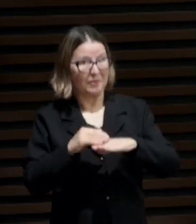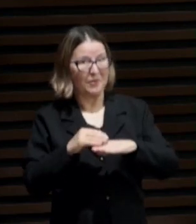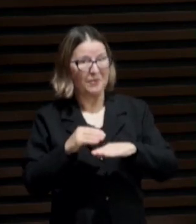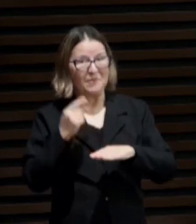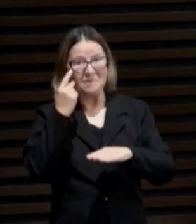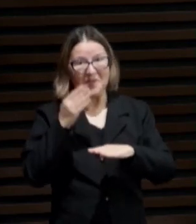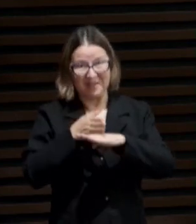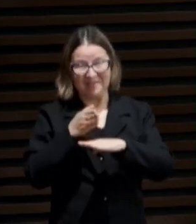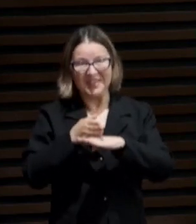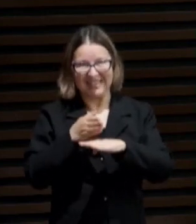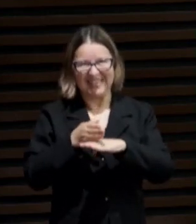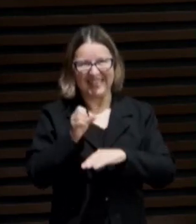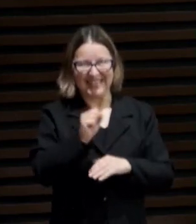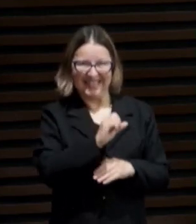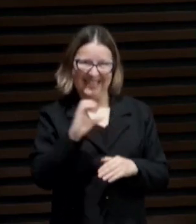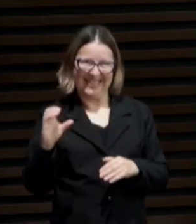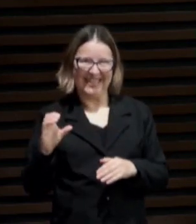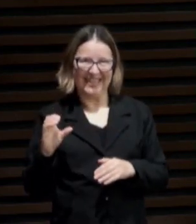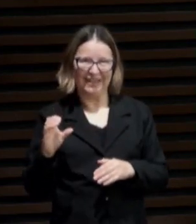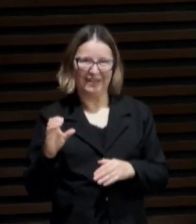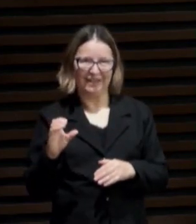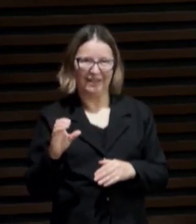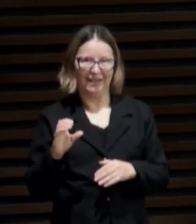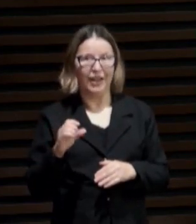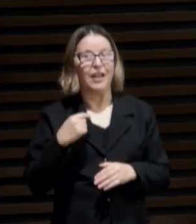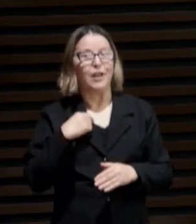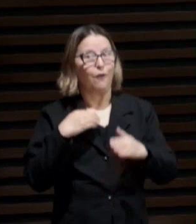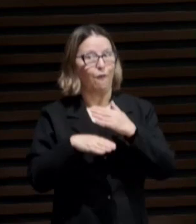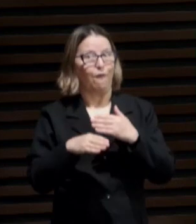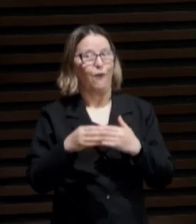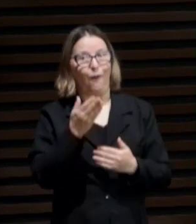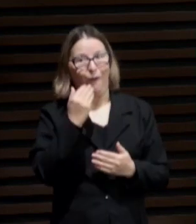churrasco lá com eles. O churrasco ele não falou nada, é por minha conta. Eu já estou aqui fazendo a minha